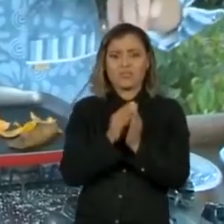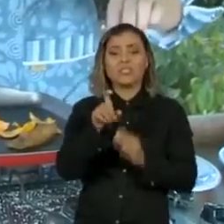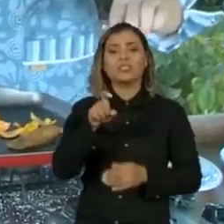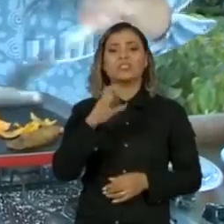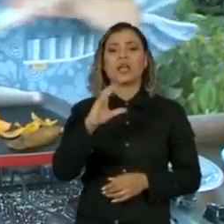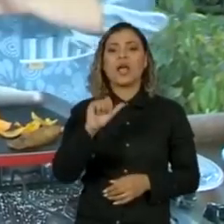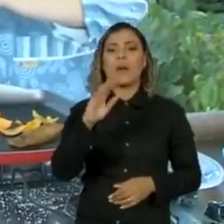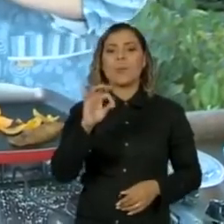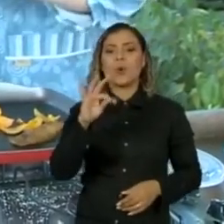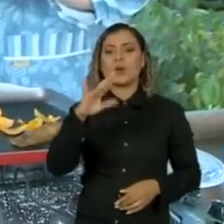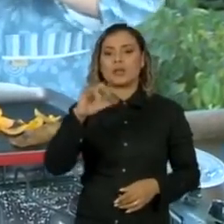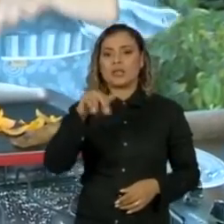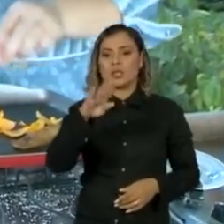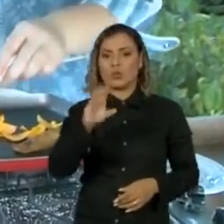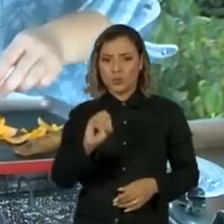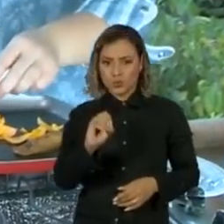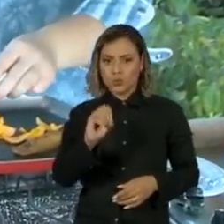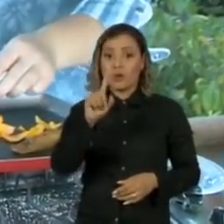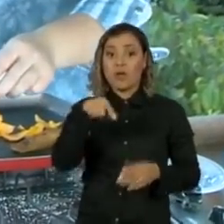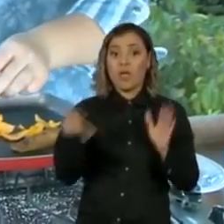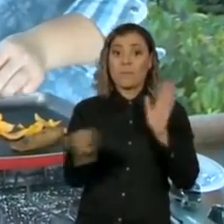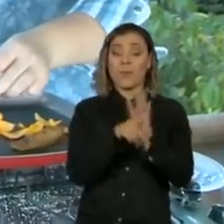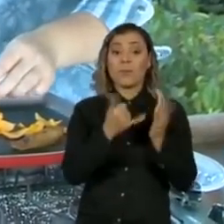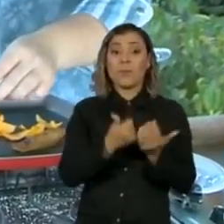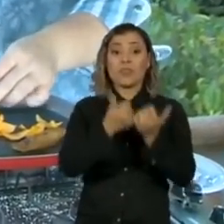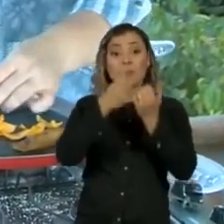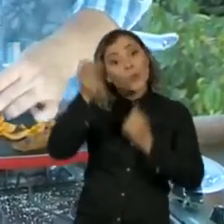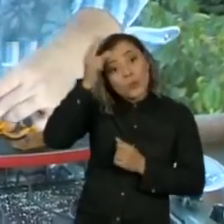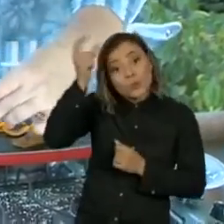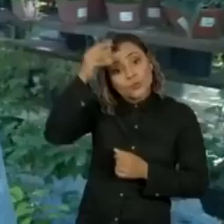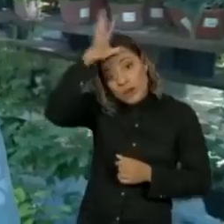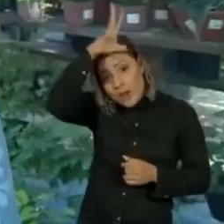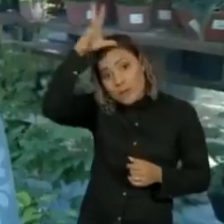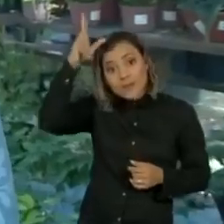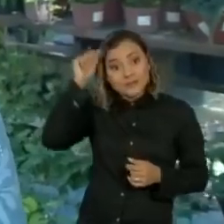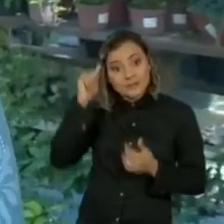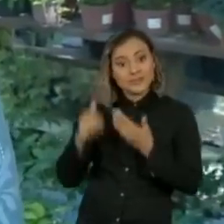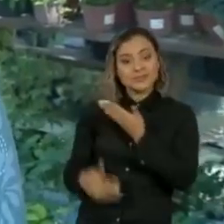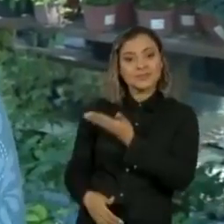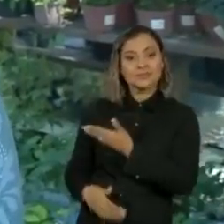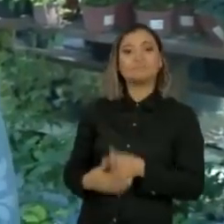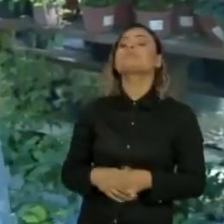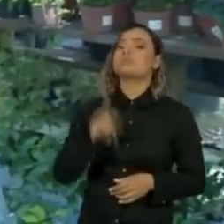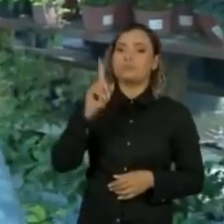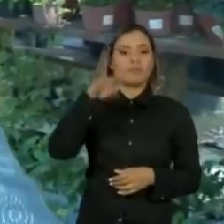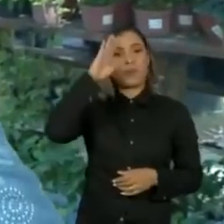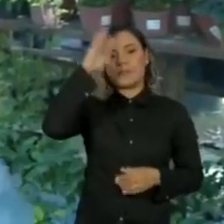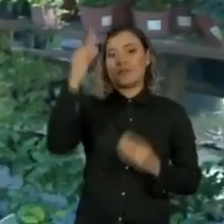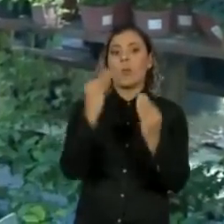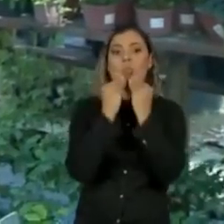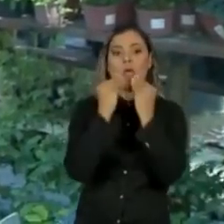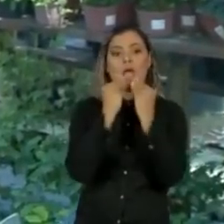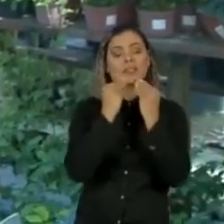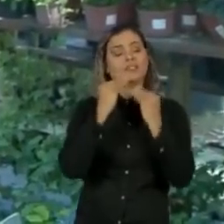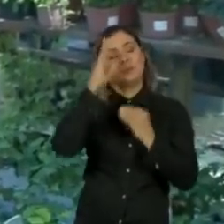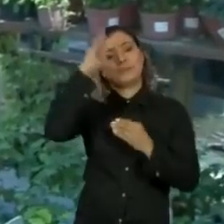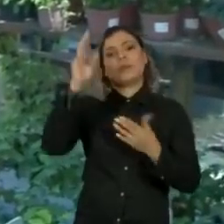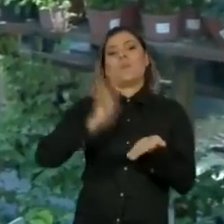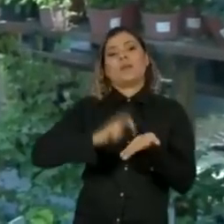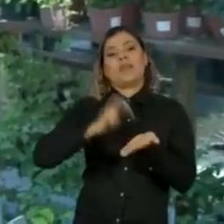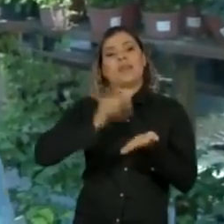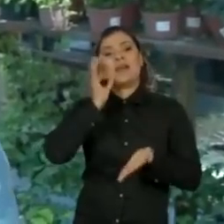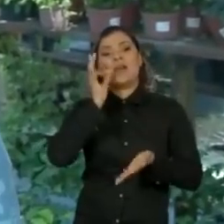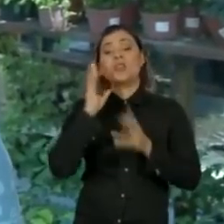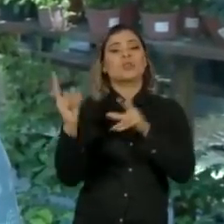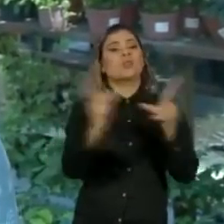tão especial, já que se tornou até patrimônio cultural do Amazonas? Ele é o chefe de todos, né?